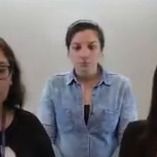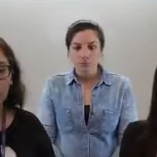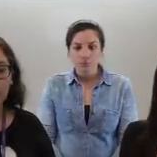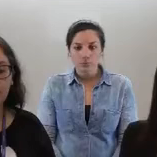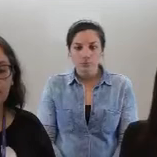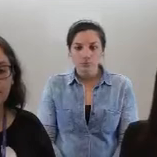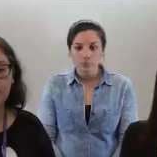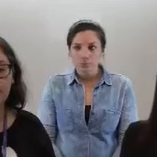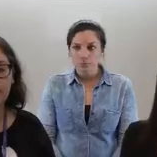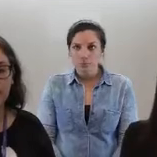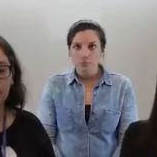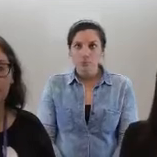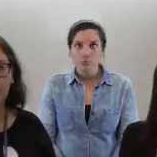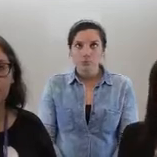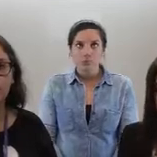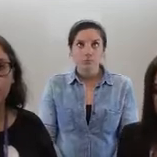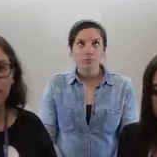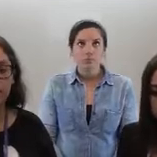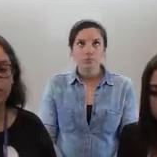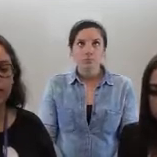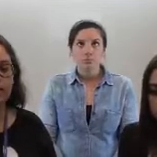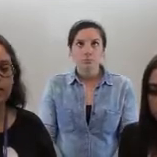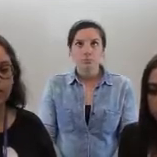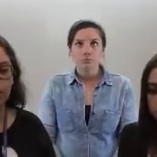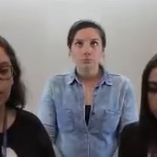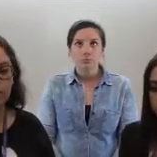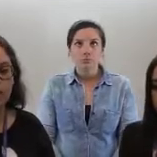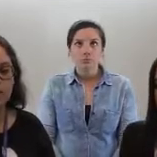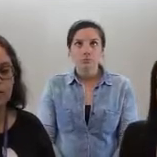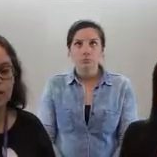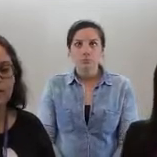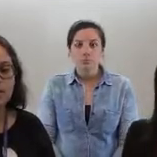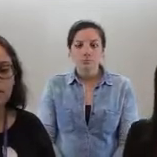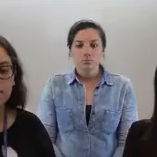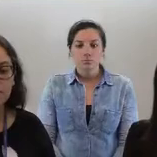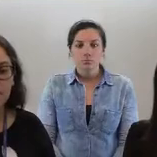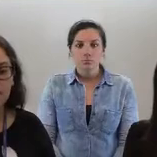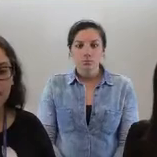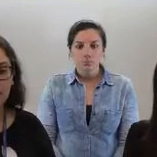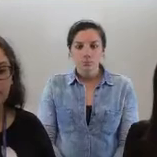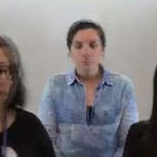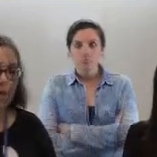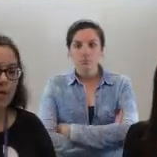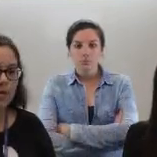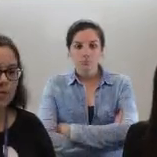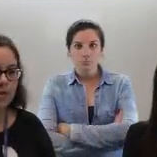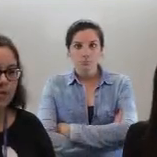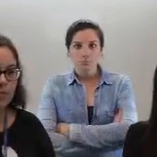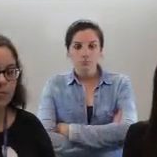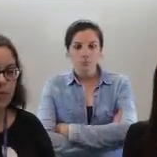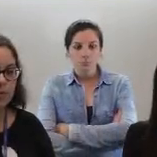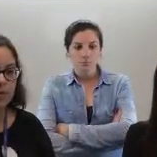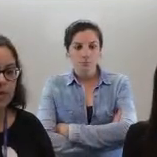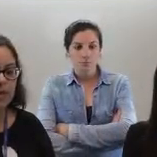e vocês vão colocar informações que vocês têm sobre o login de vocês. Vai colocar o login, a senha, vocês vão entrar. Ao lado